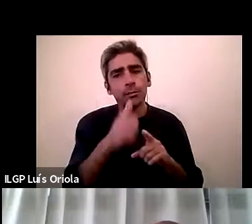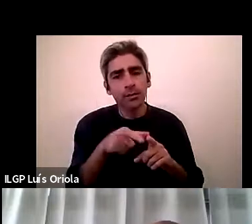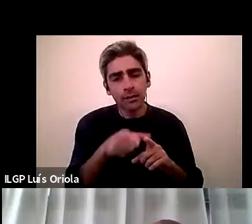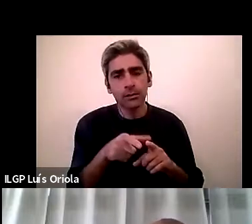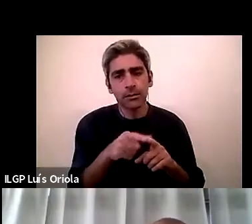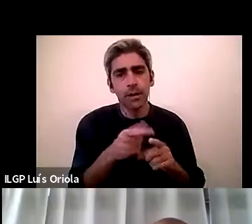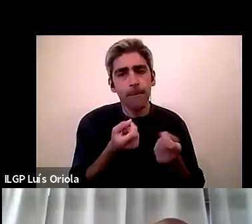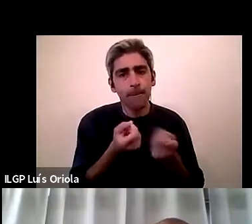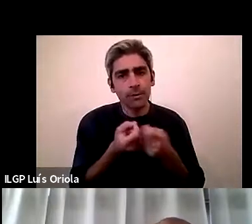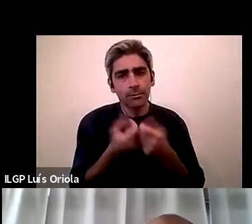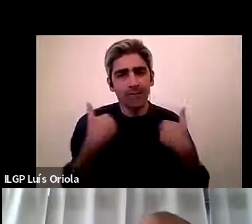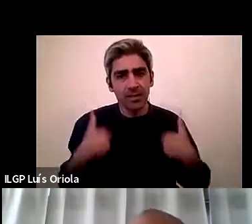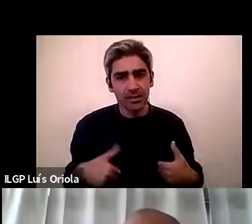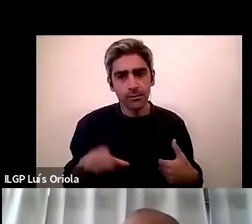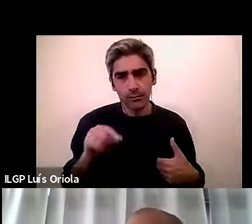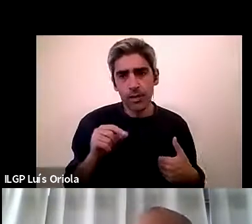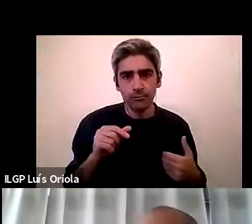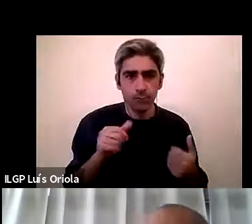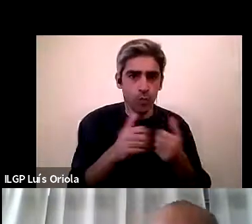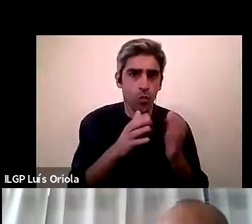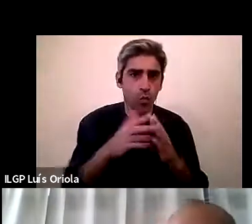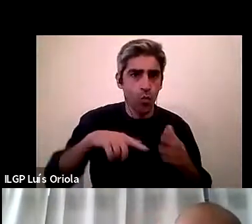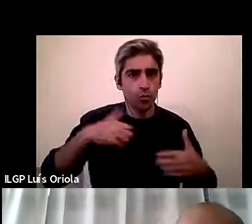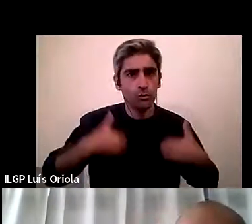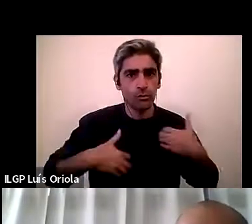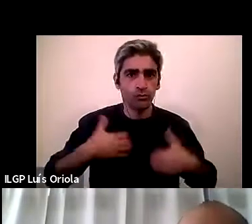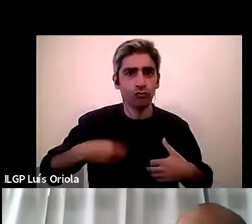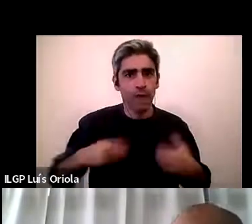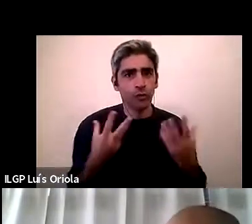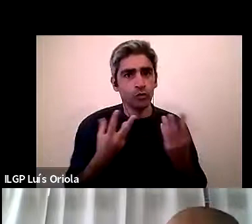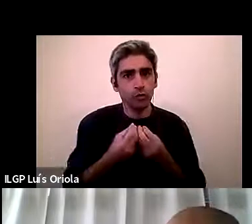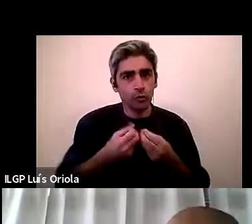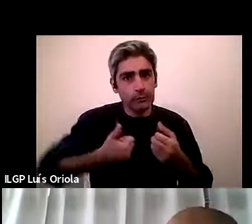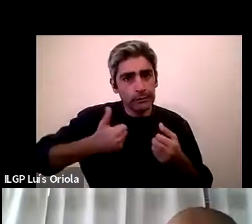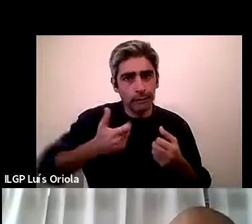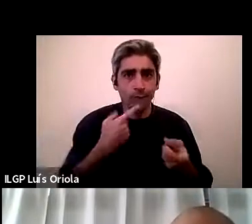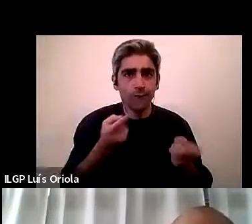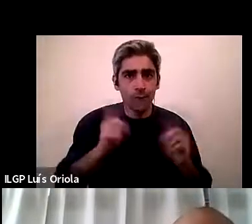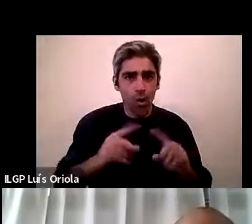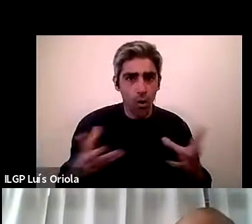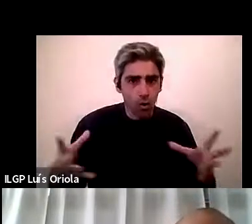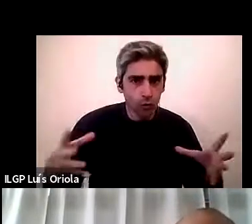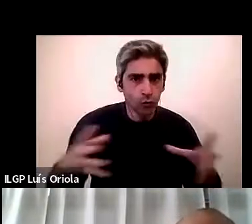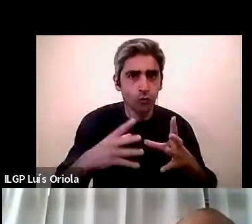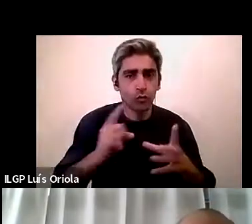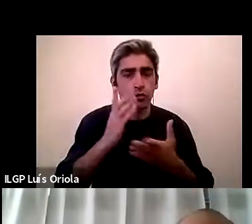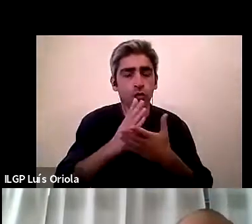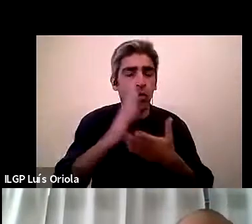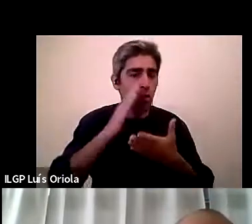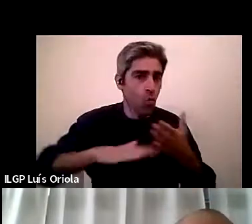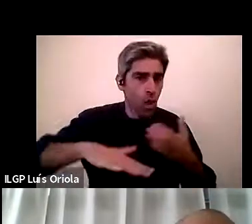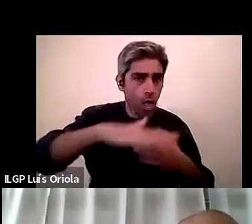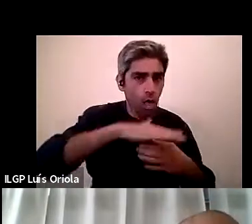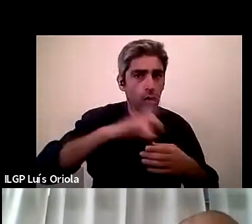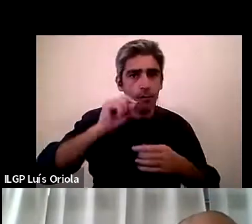em proximidade física. Não é? Penso que todos nós ansiamos por estar juntos outra vez, não só com os nossos colegas e amigos,